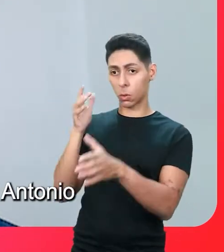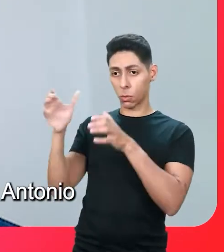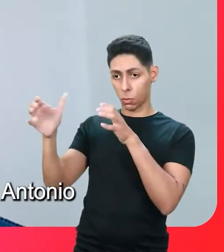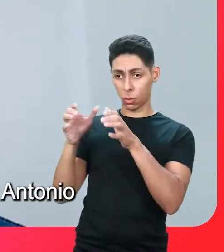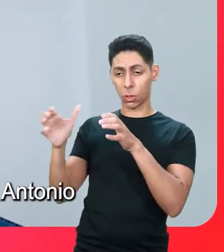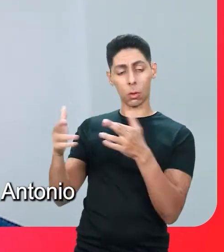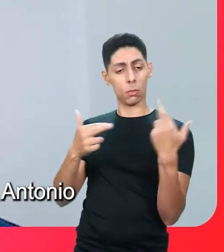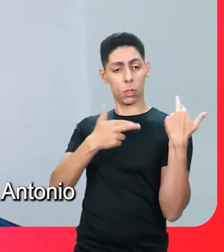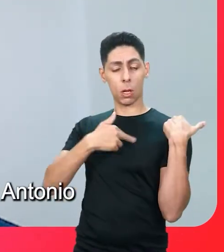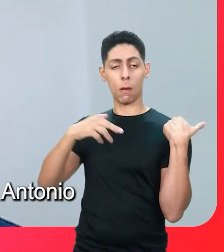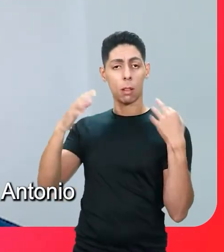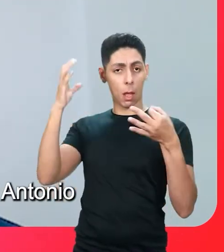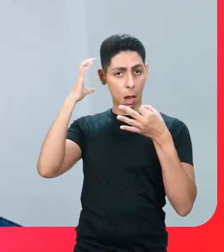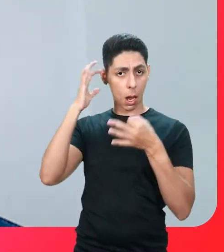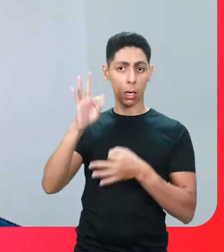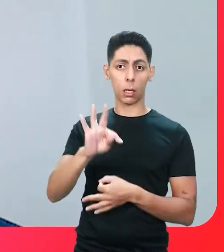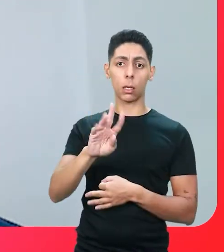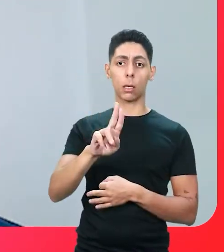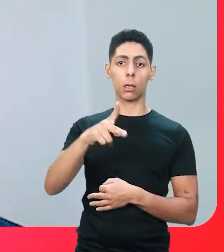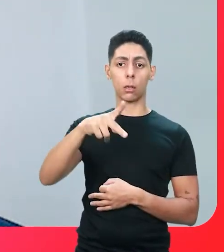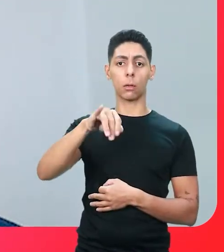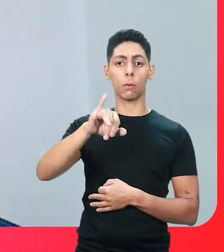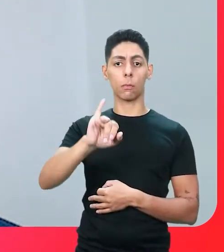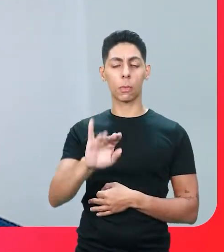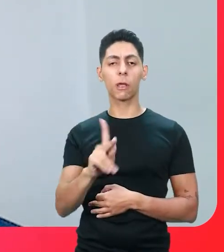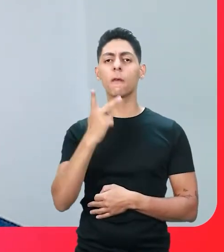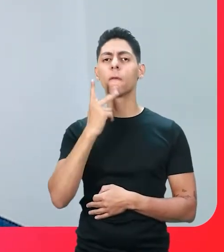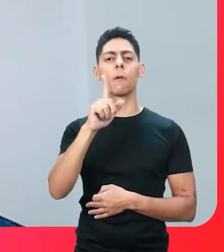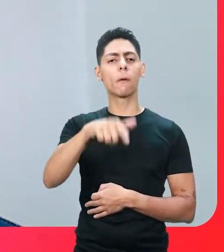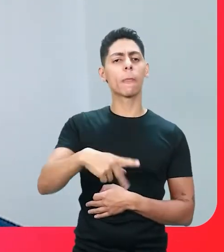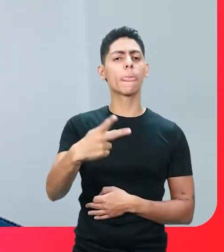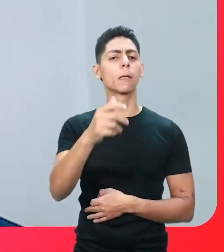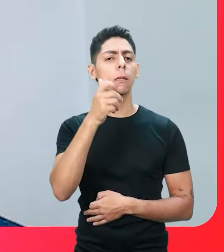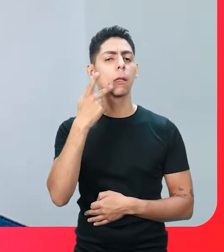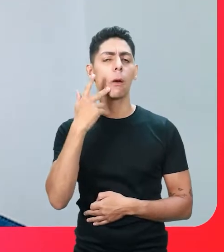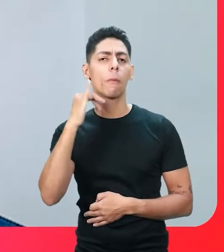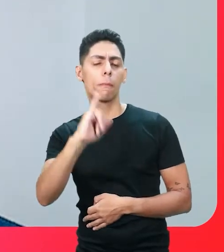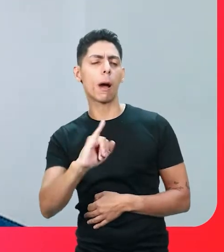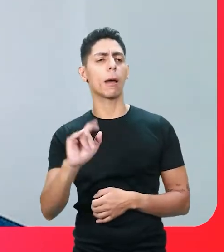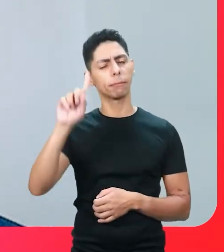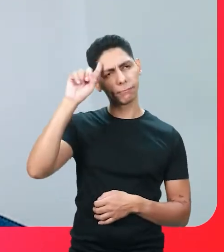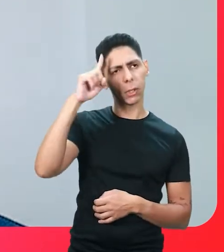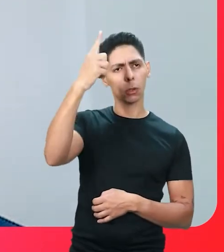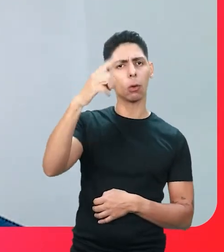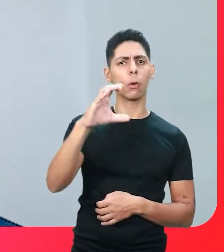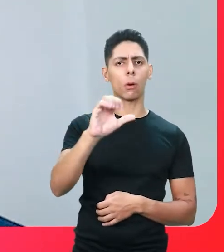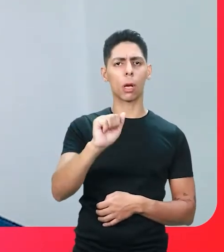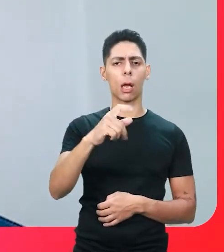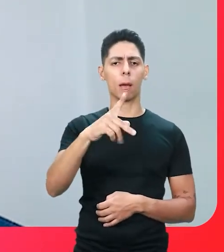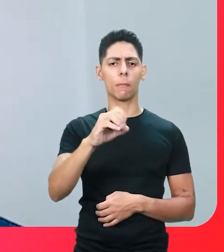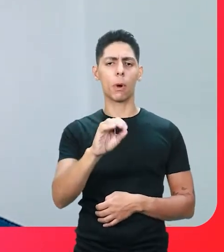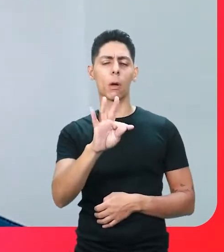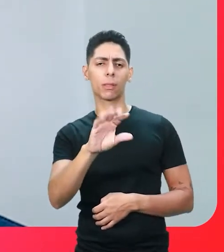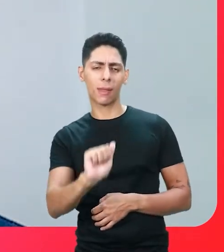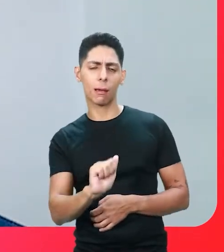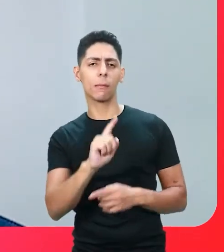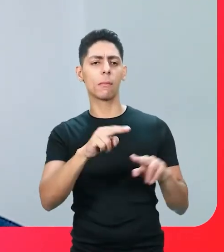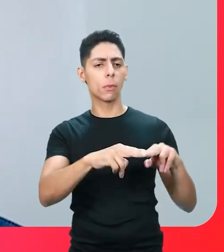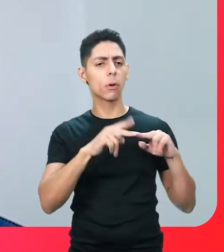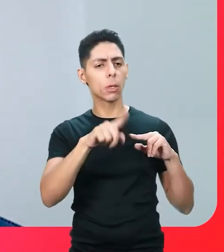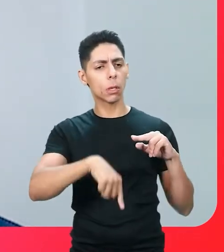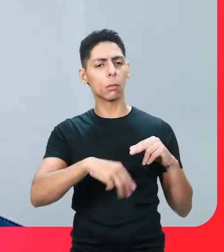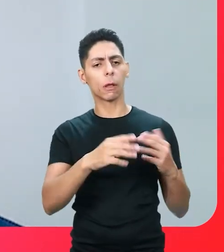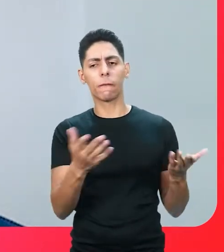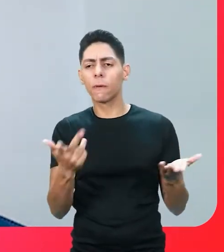Antônio, ele falava assim: Marcos Aurélio é cacófato, teu pai inventou um cacófato, com esse negócio de te batizar de Marcos Aurélio. Então você vai